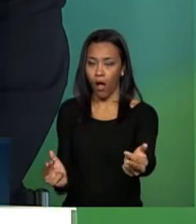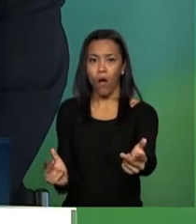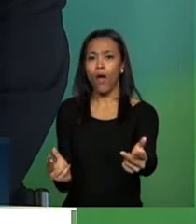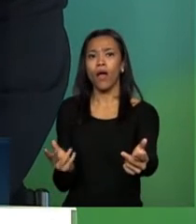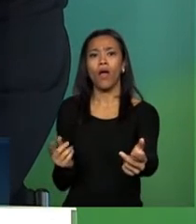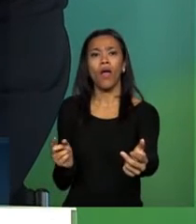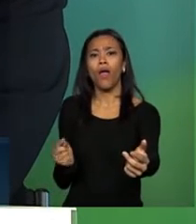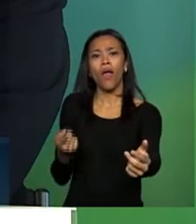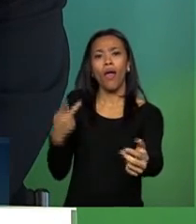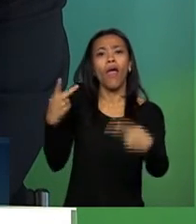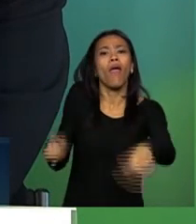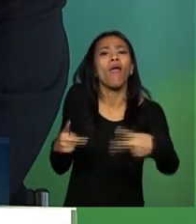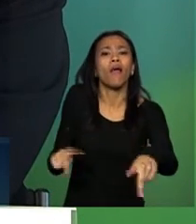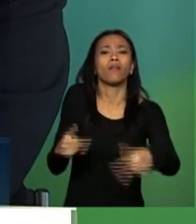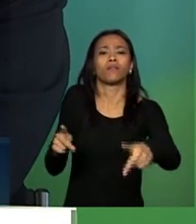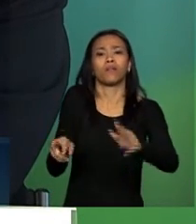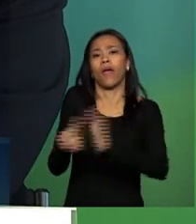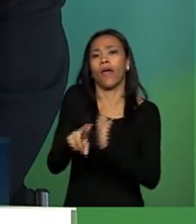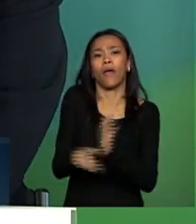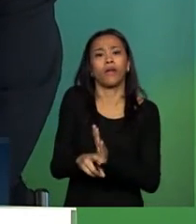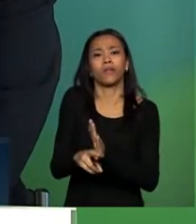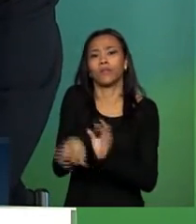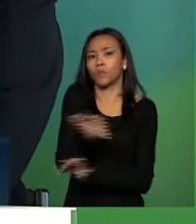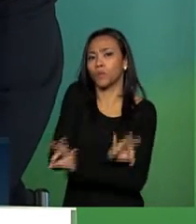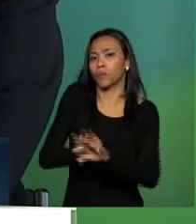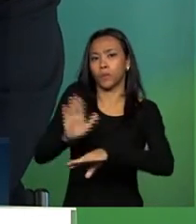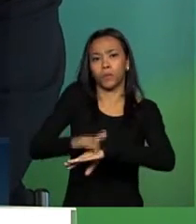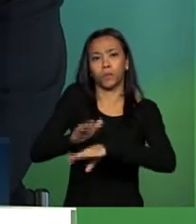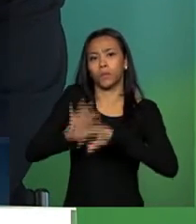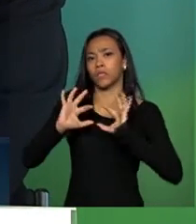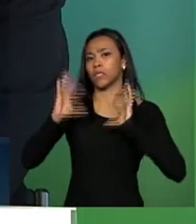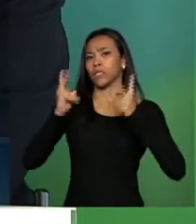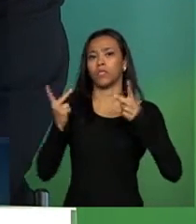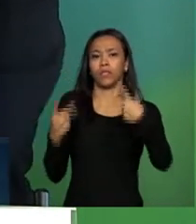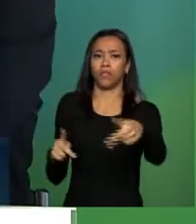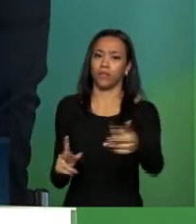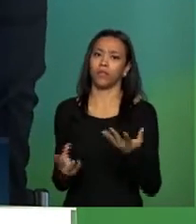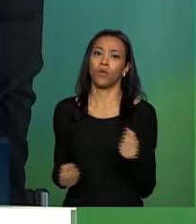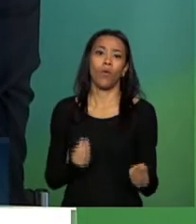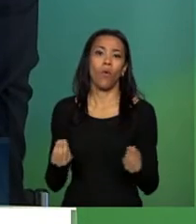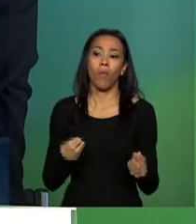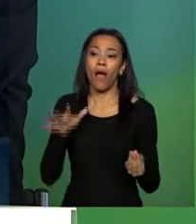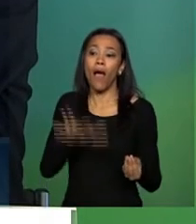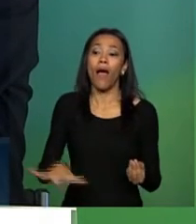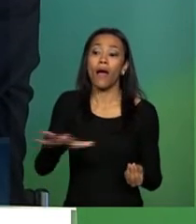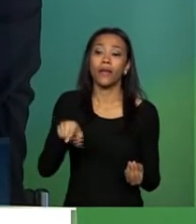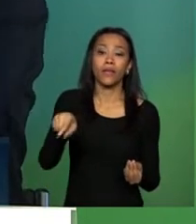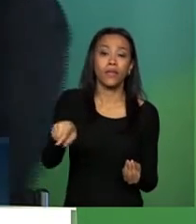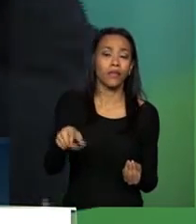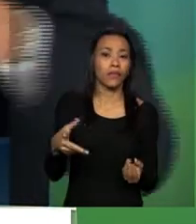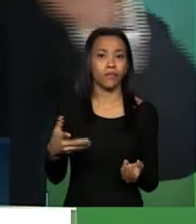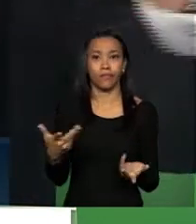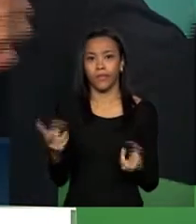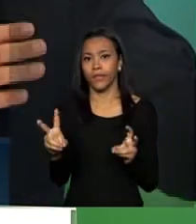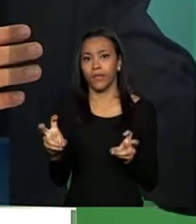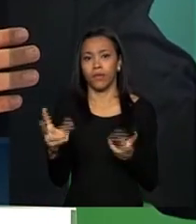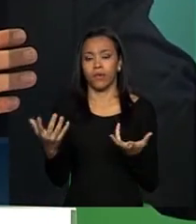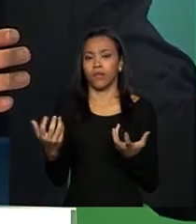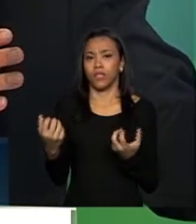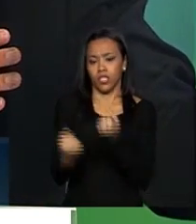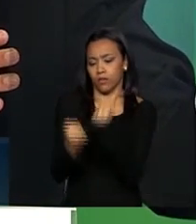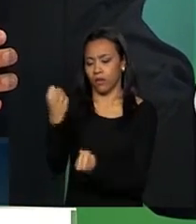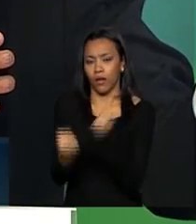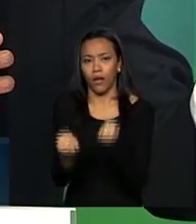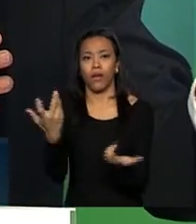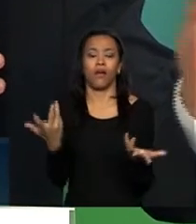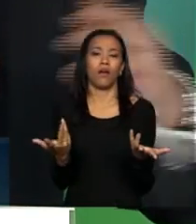de muitas empresas multinacionais em diferentes áreas, seja do setor automotivo, a